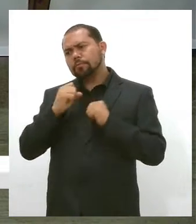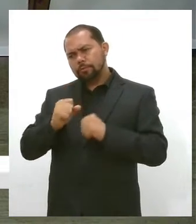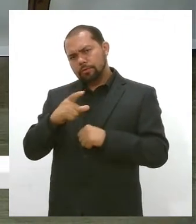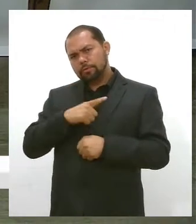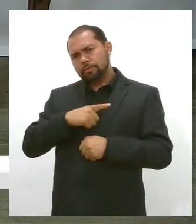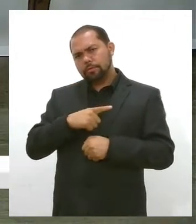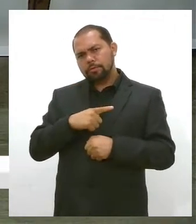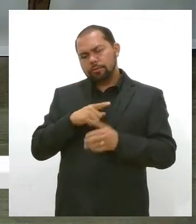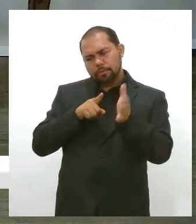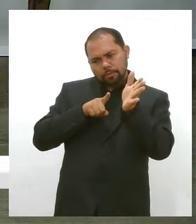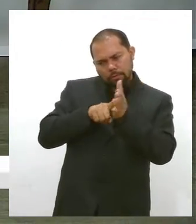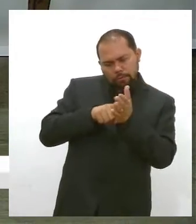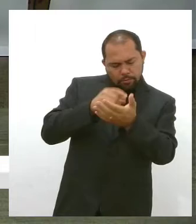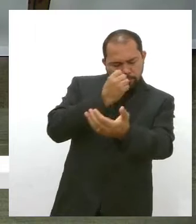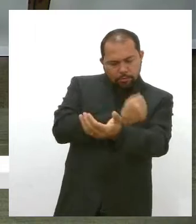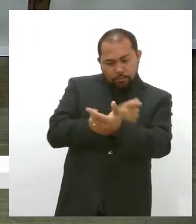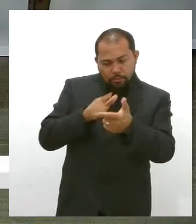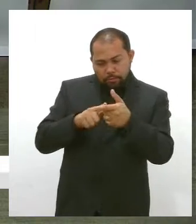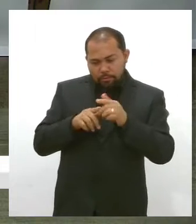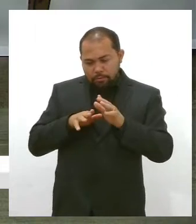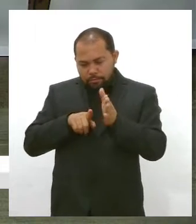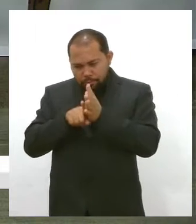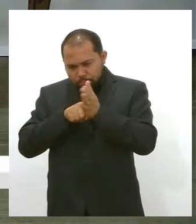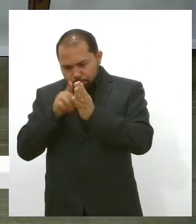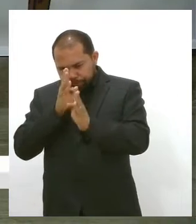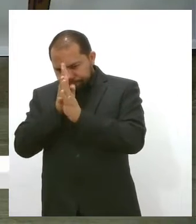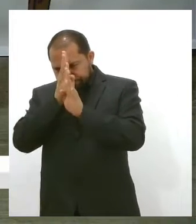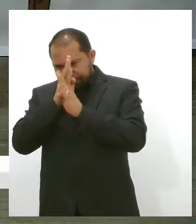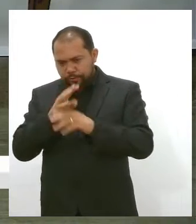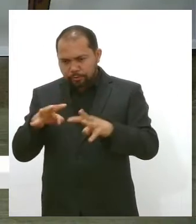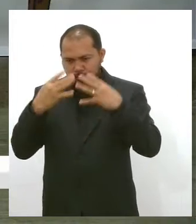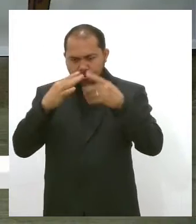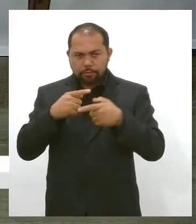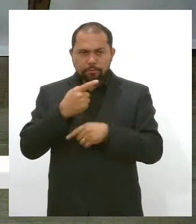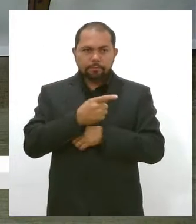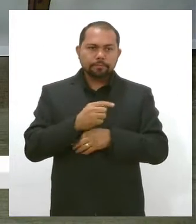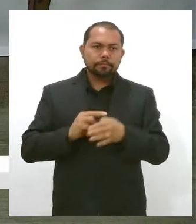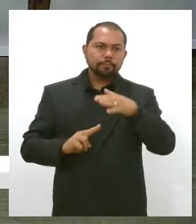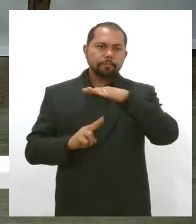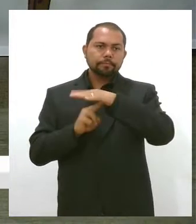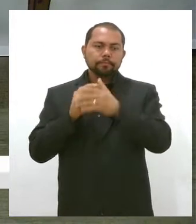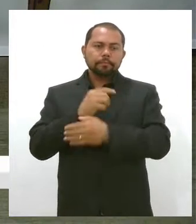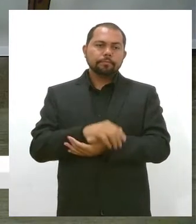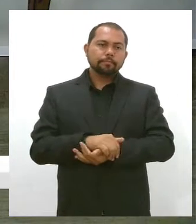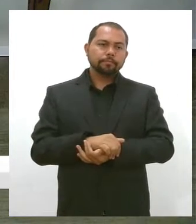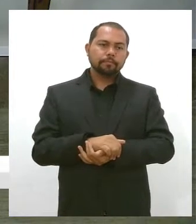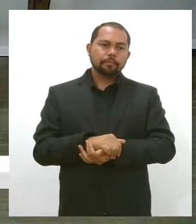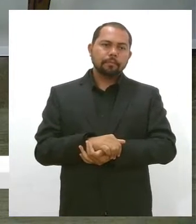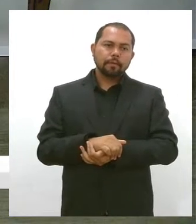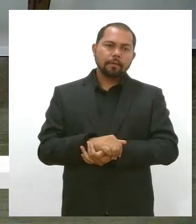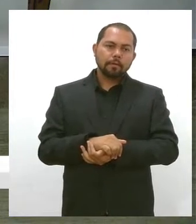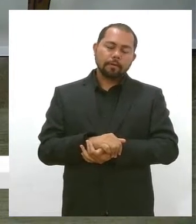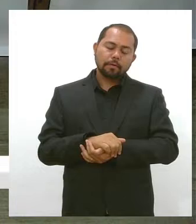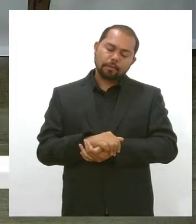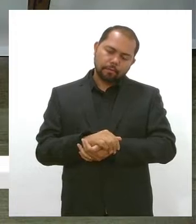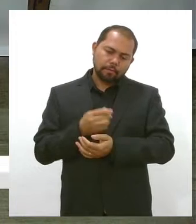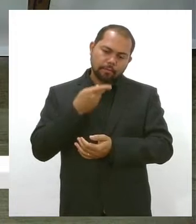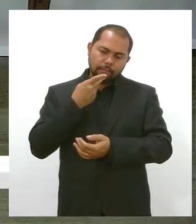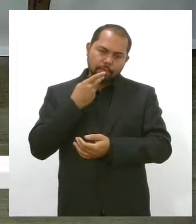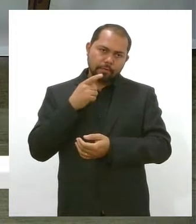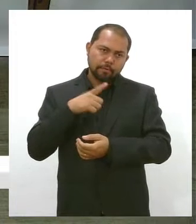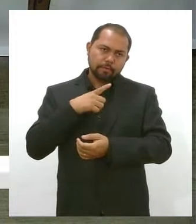de atenção lá na unidade. Então, eu costumo dizer assim, que nós temos três eixos de